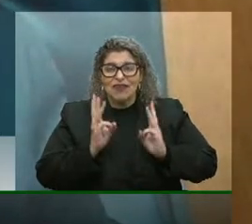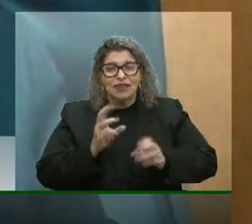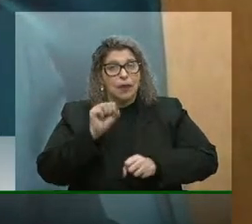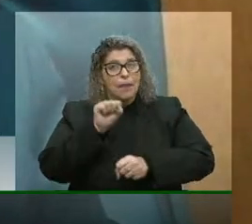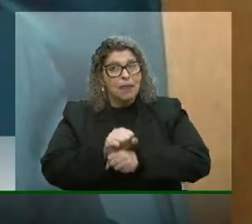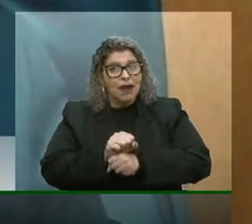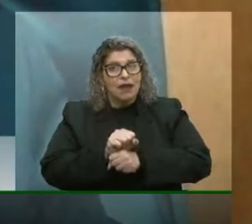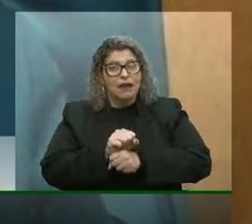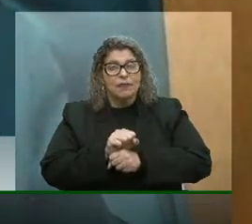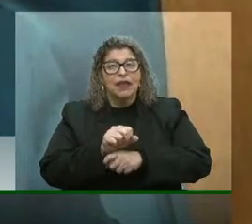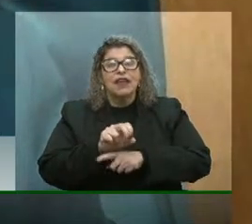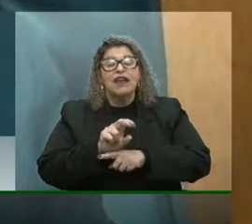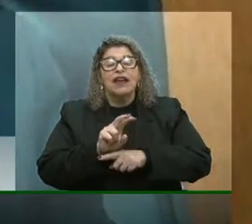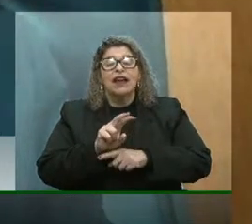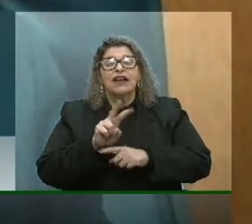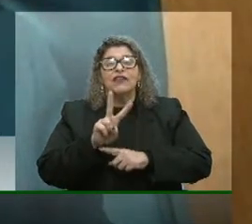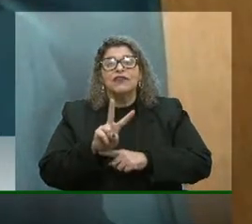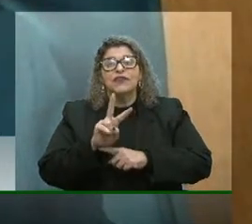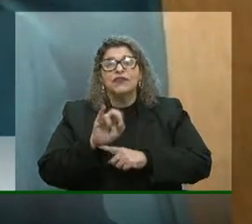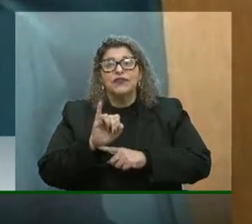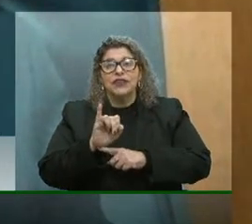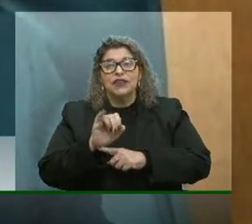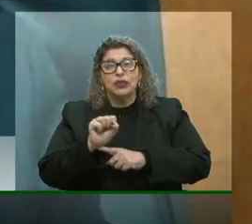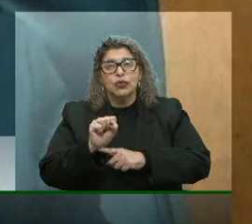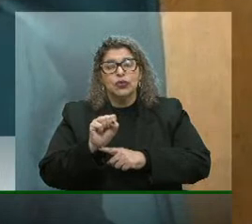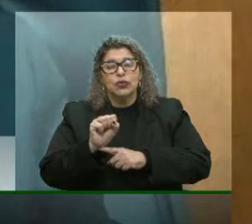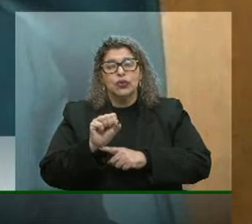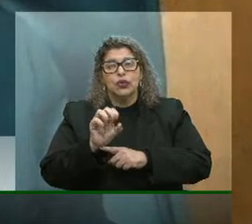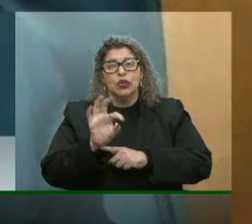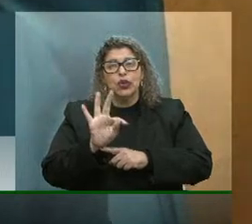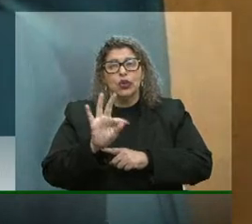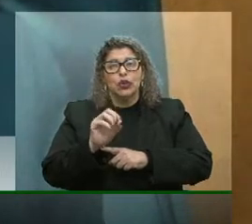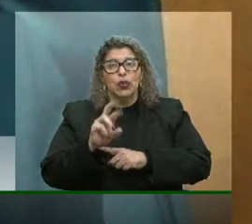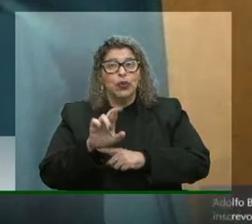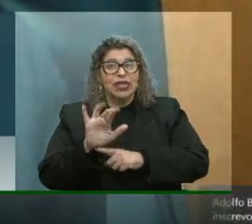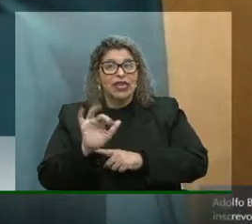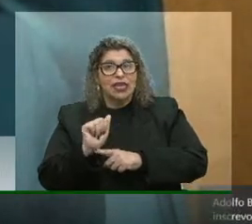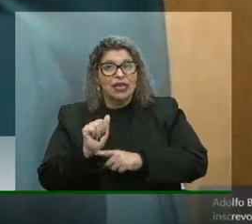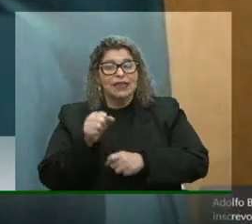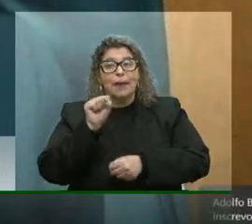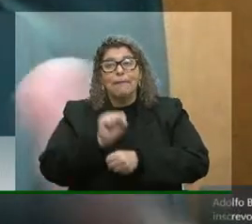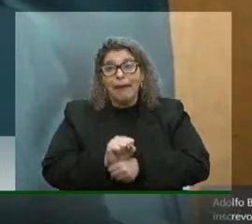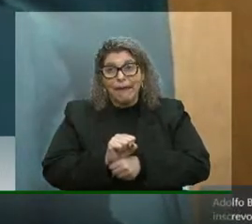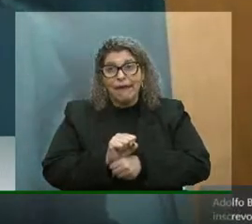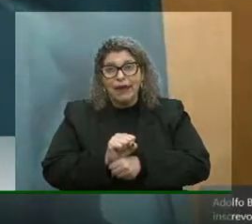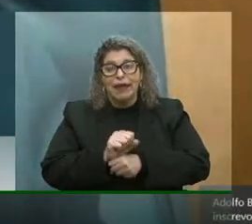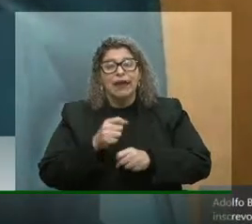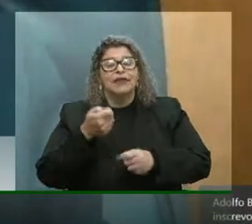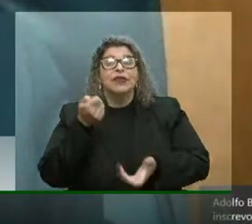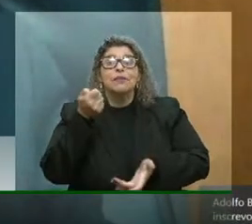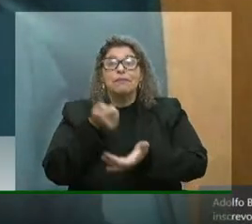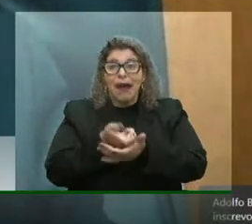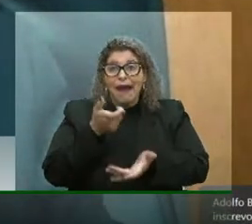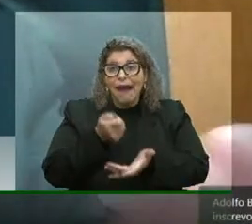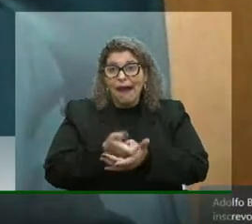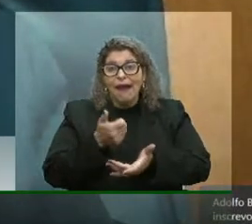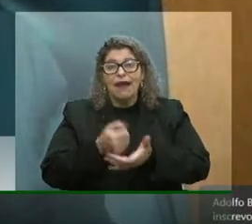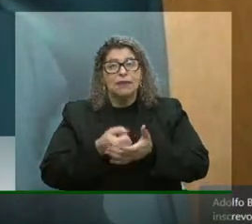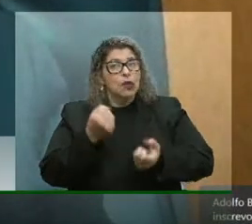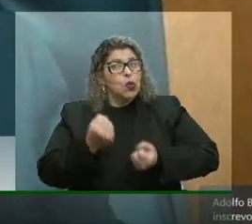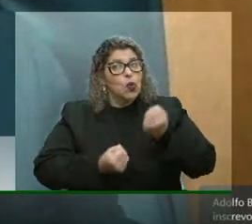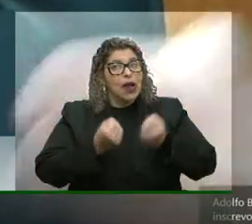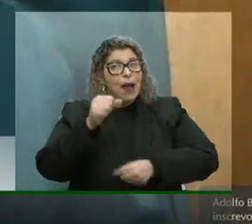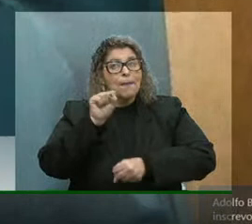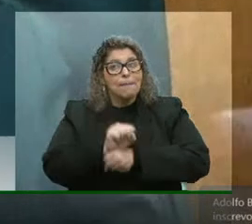municípios, essa vistoria é de 3 em 3 meses, não é de 6 em 6, estavam sendo obrigados a fazer vistoria, pagar a vistoria, mesmo com os carros